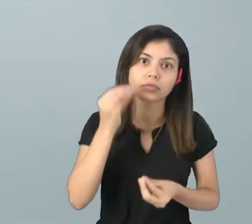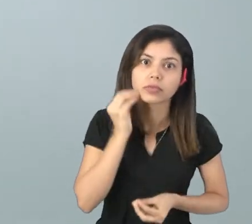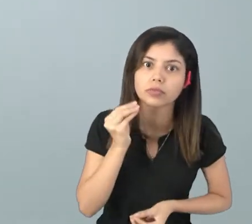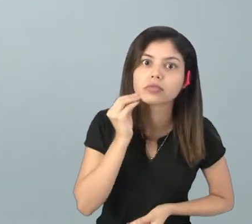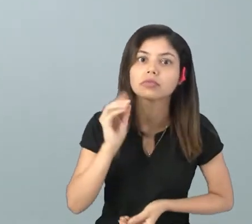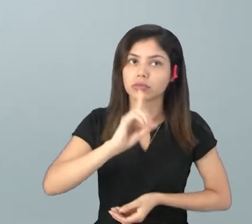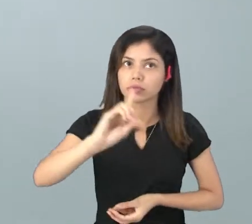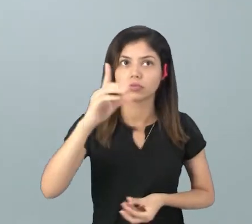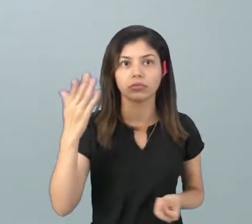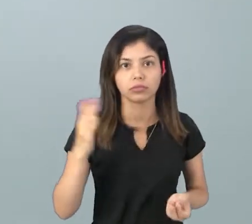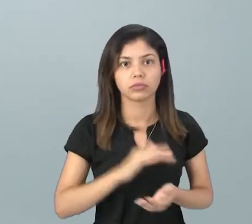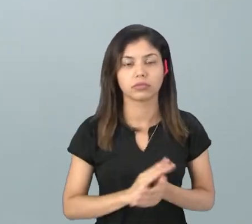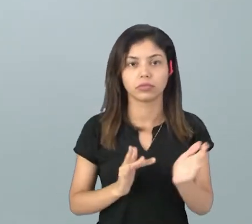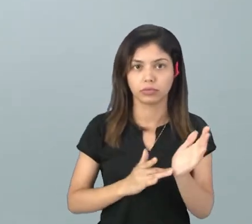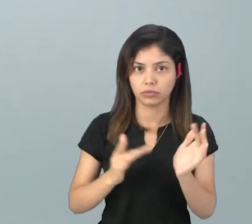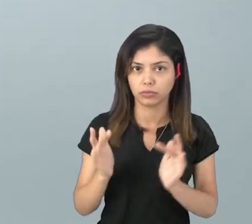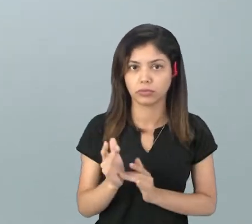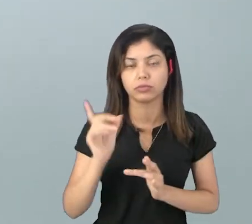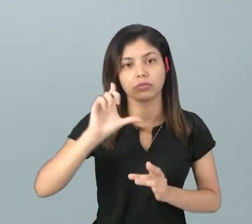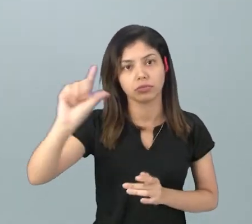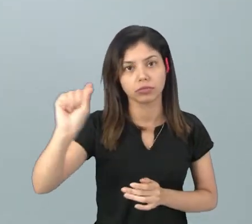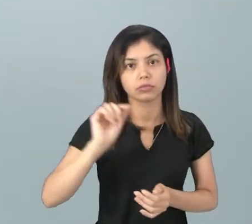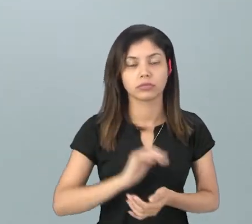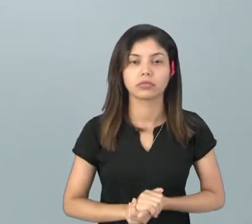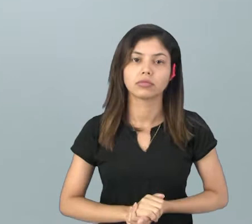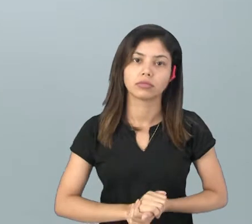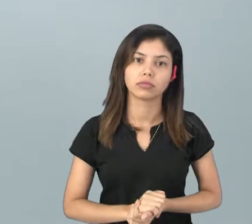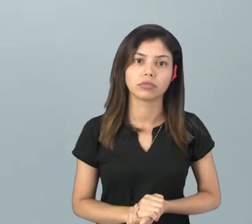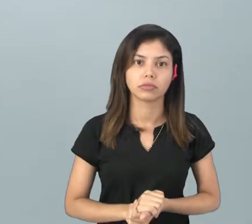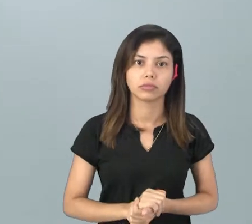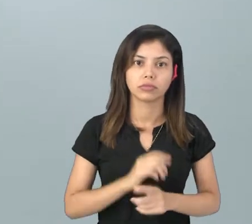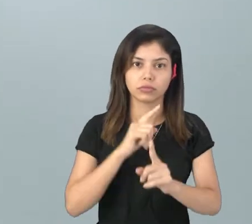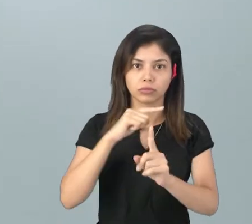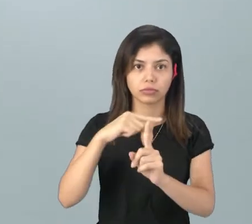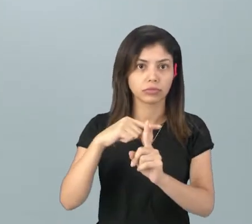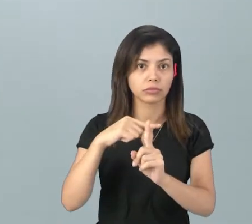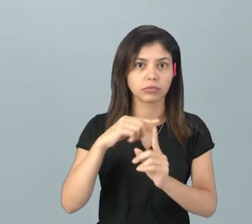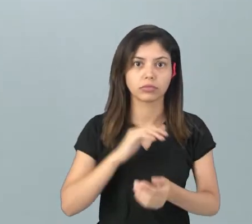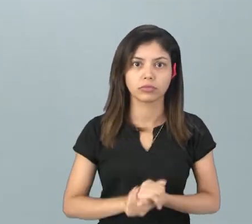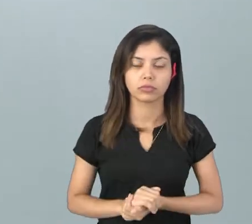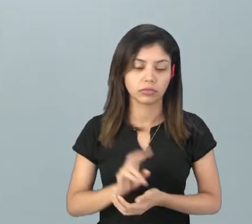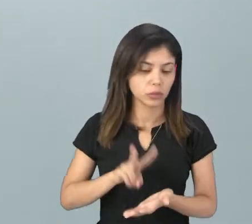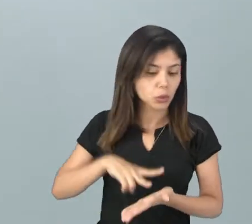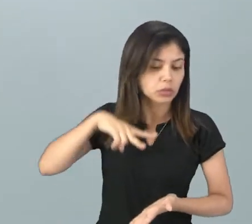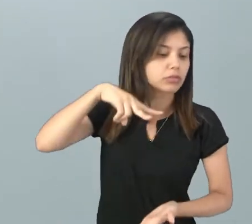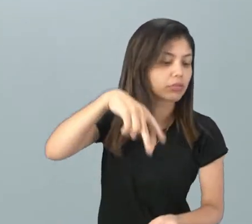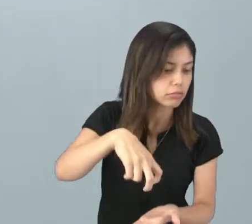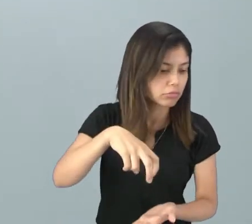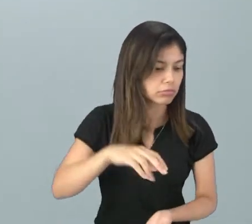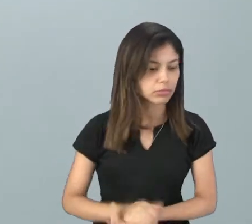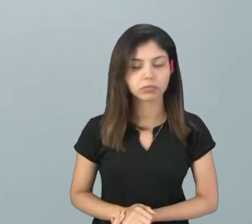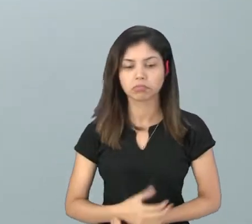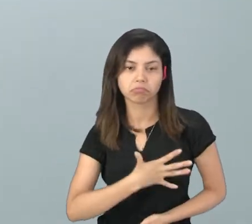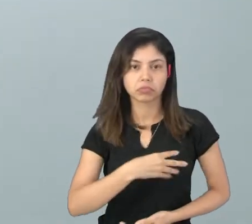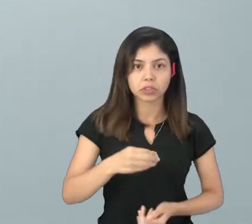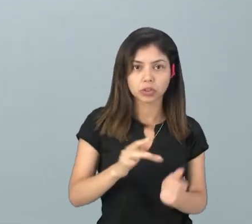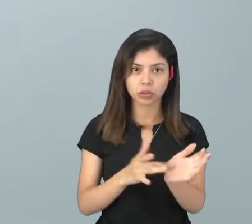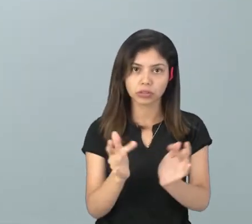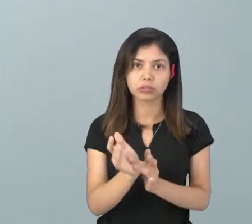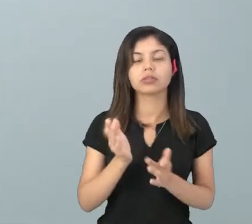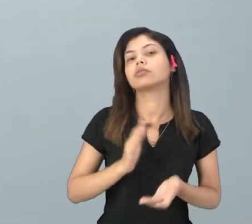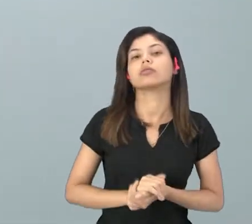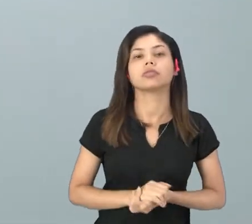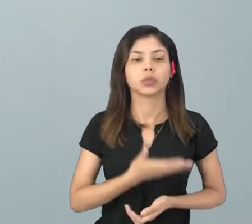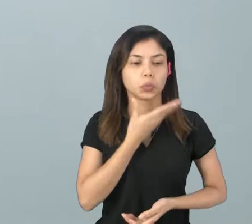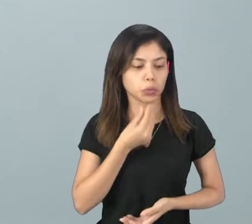Deus, né? Jesus, quando foi levado ao pináculo, Satanás mandou ele se jogar porque era Jesus, era um